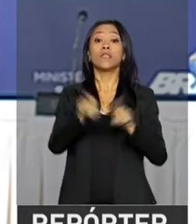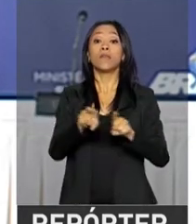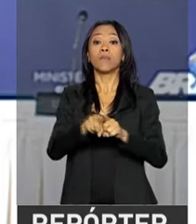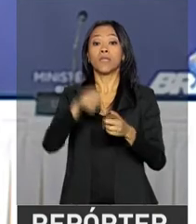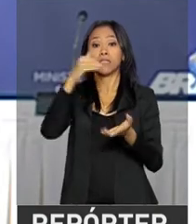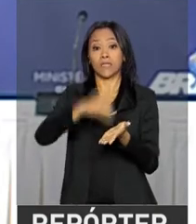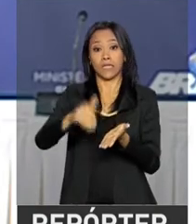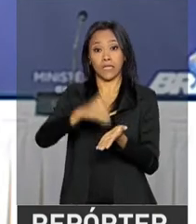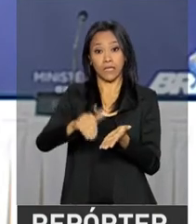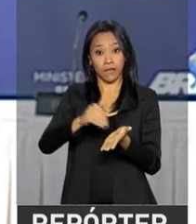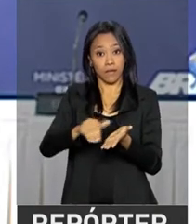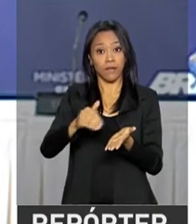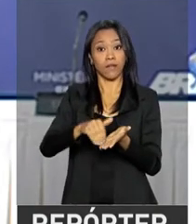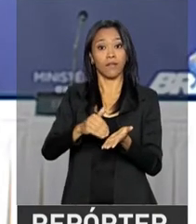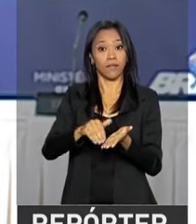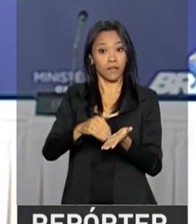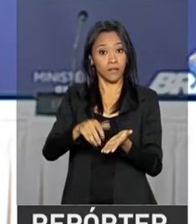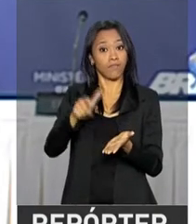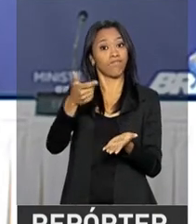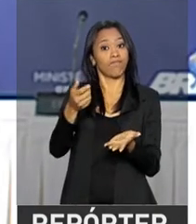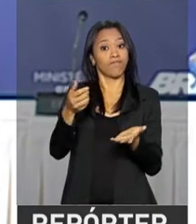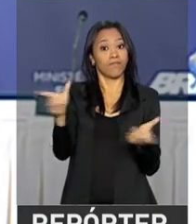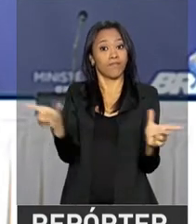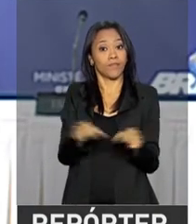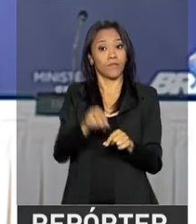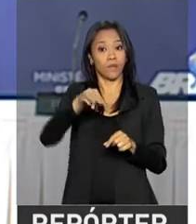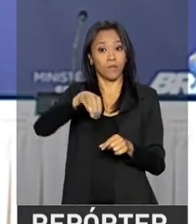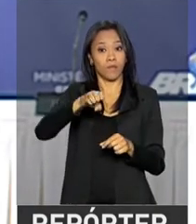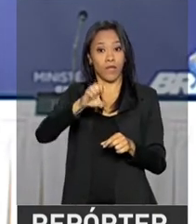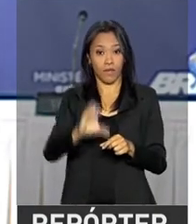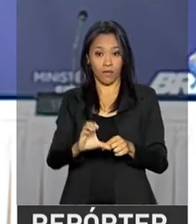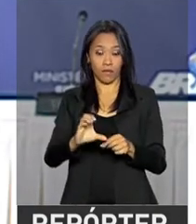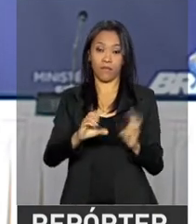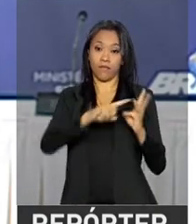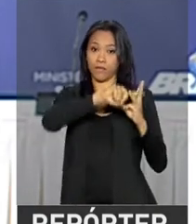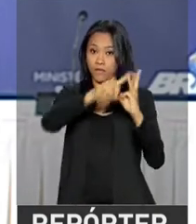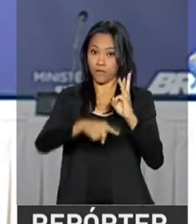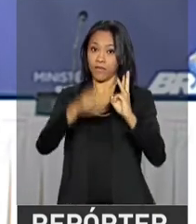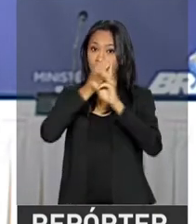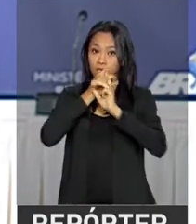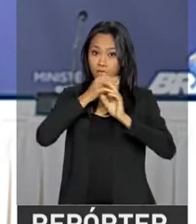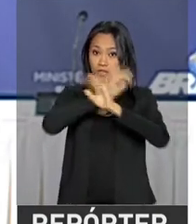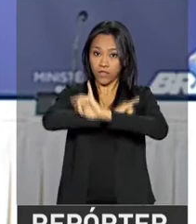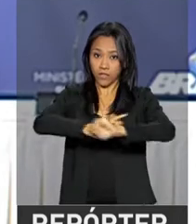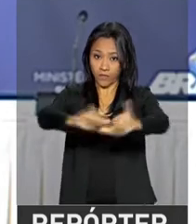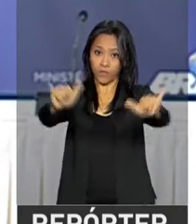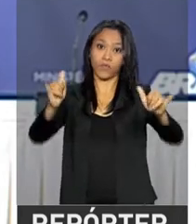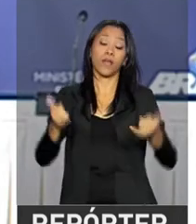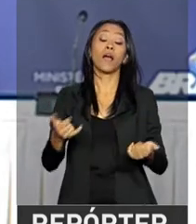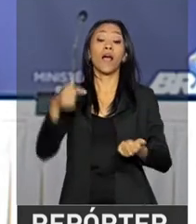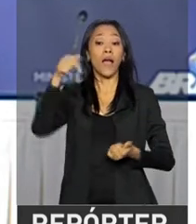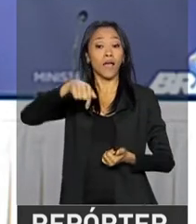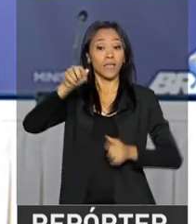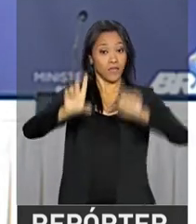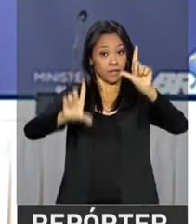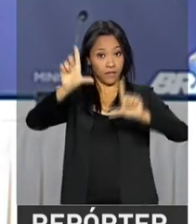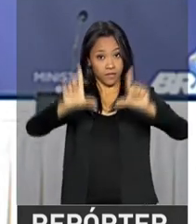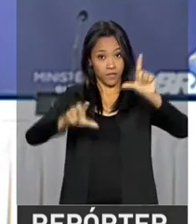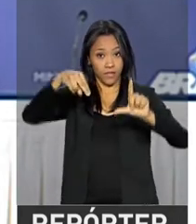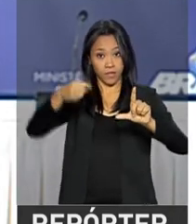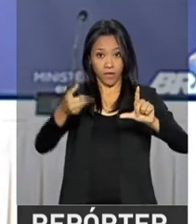secretária executiva do mec maria helena guimarães castro a nbr transmite ao vivo essa entrevista